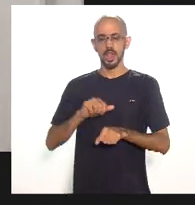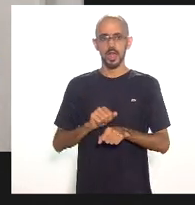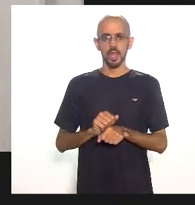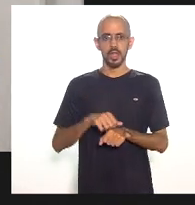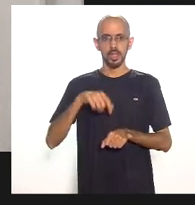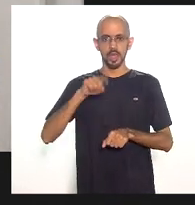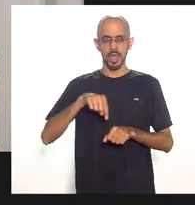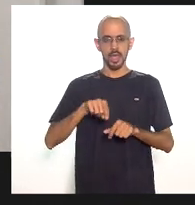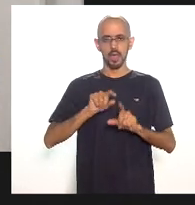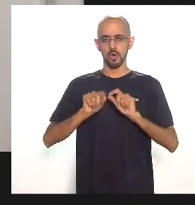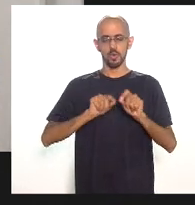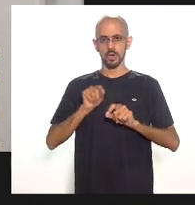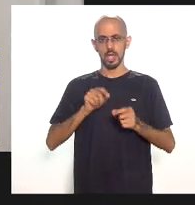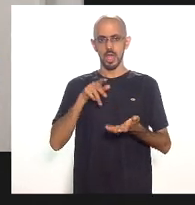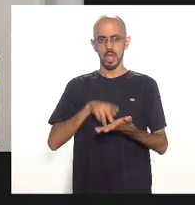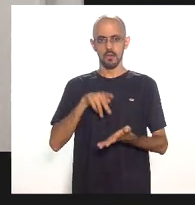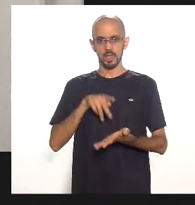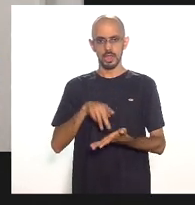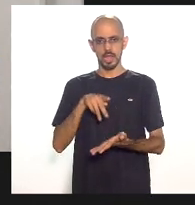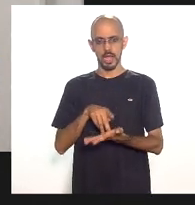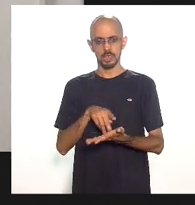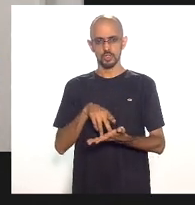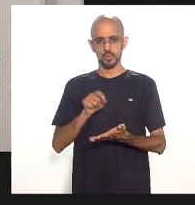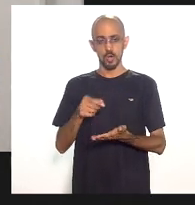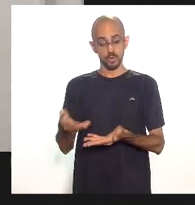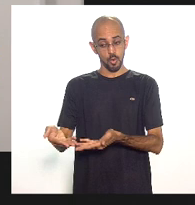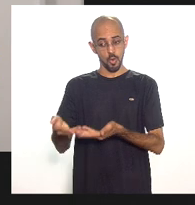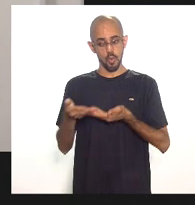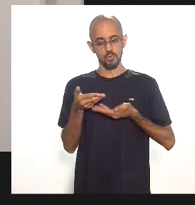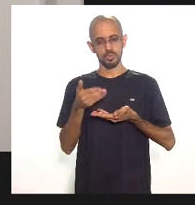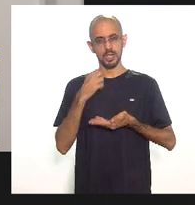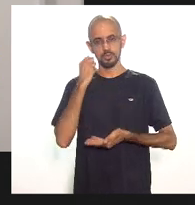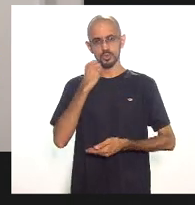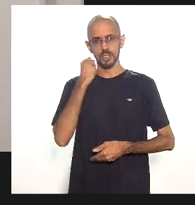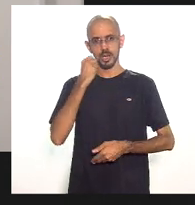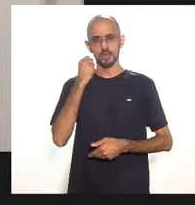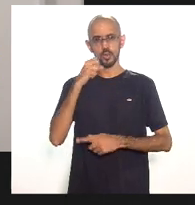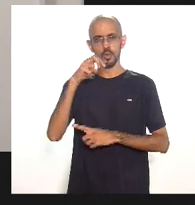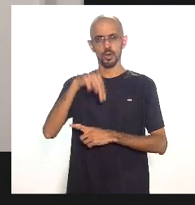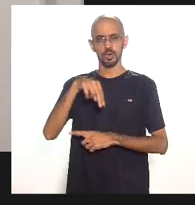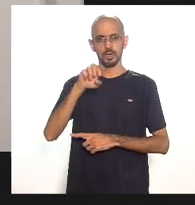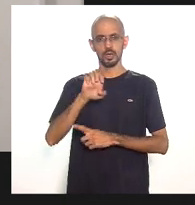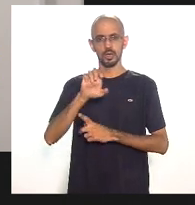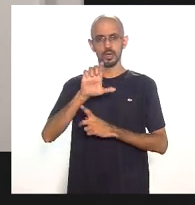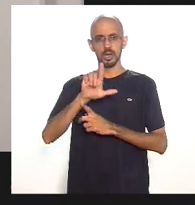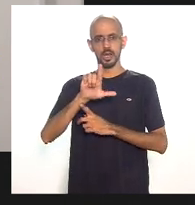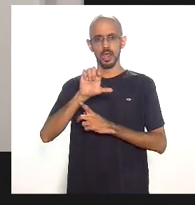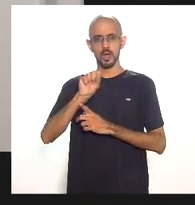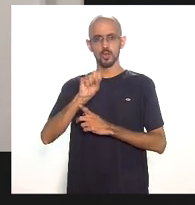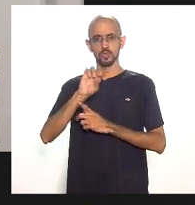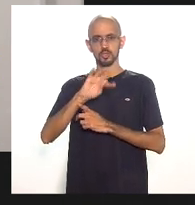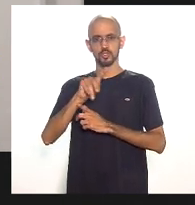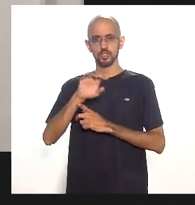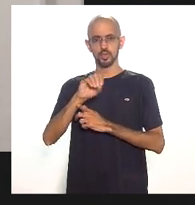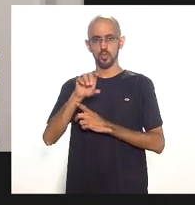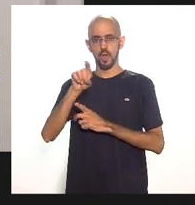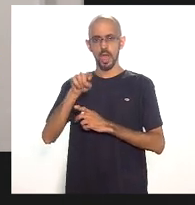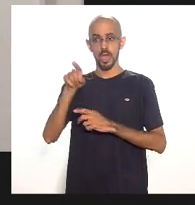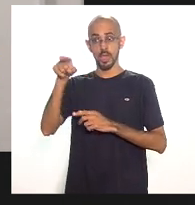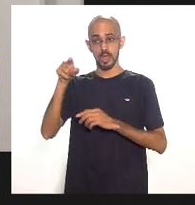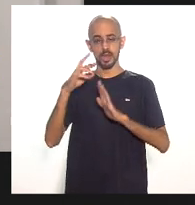realidade, quando convidamos o senador Nelson Trade na condição de relator, não foi para